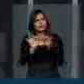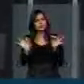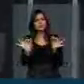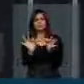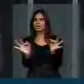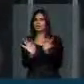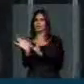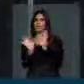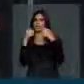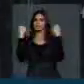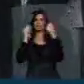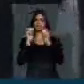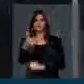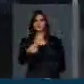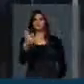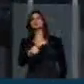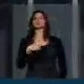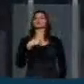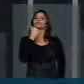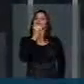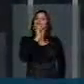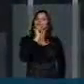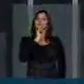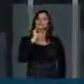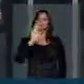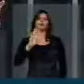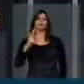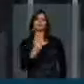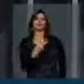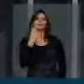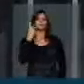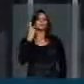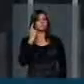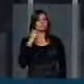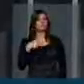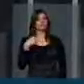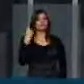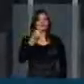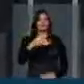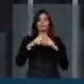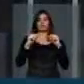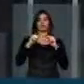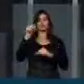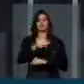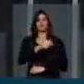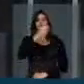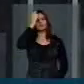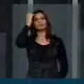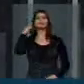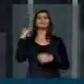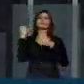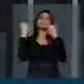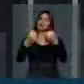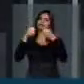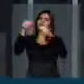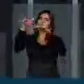movimento organizado, que é o caso de Belo Horizonte, de Fortaleza, e depois aqui em Brasília,